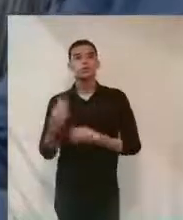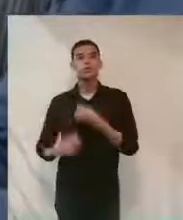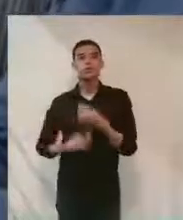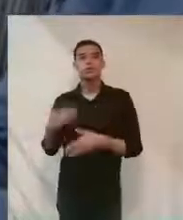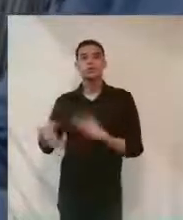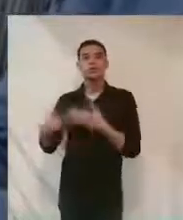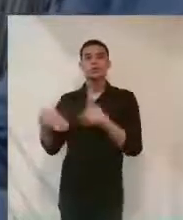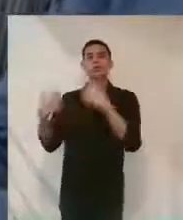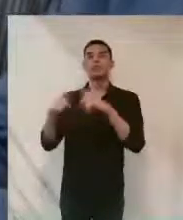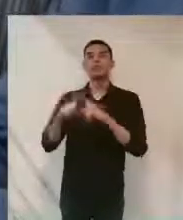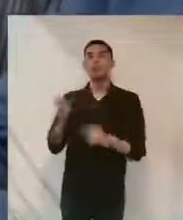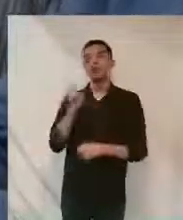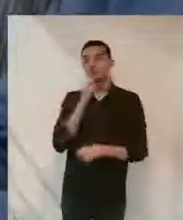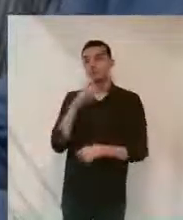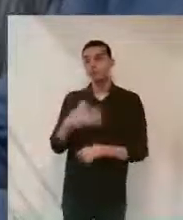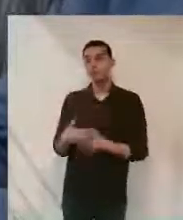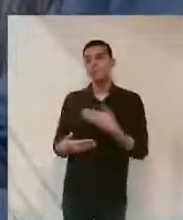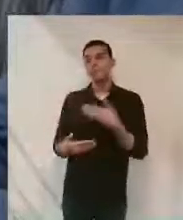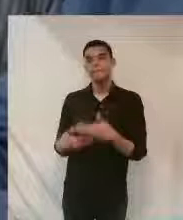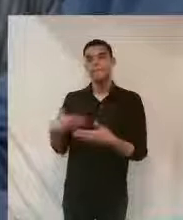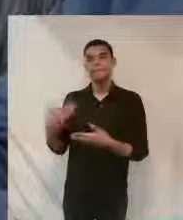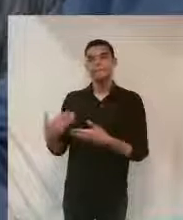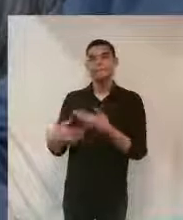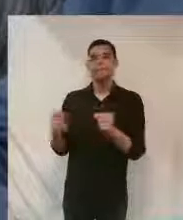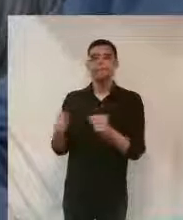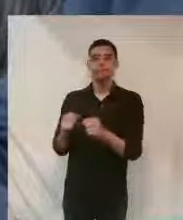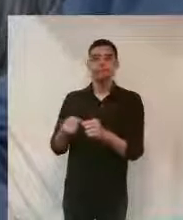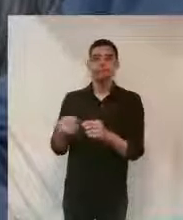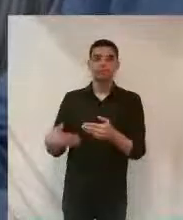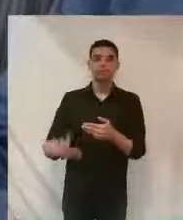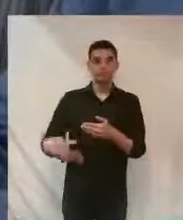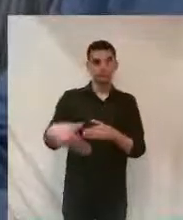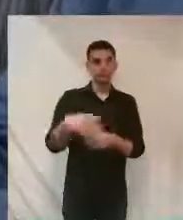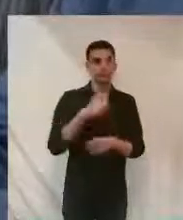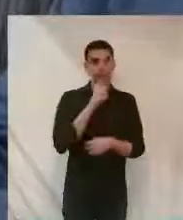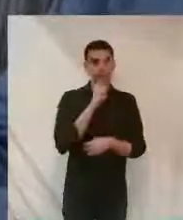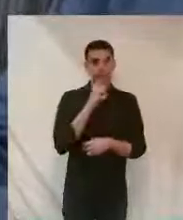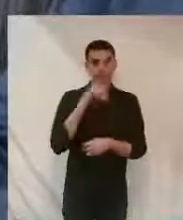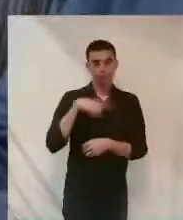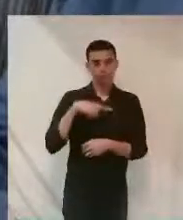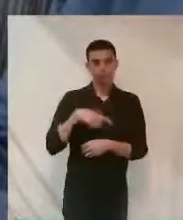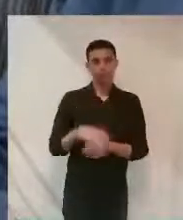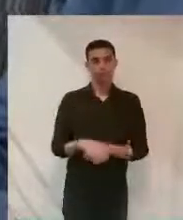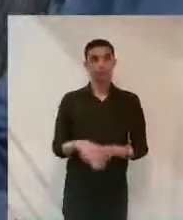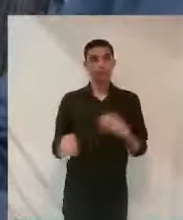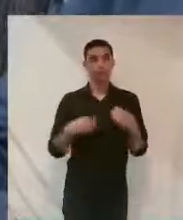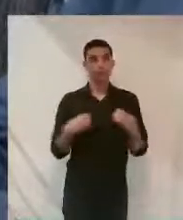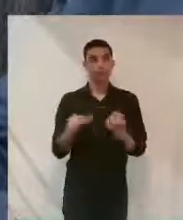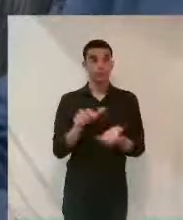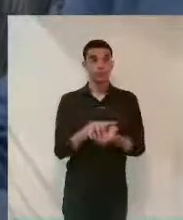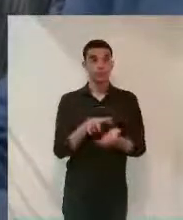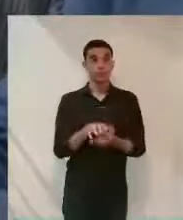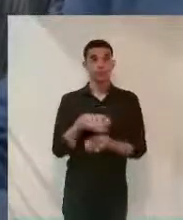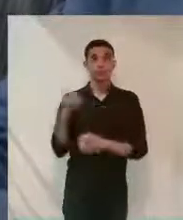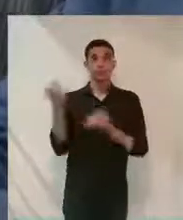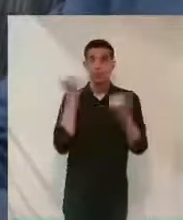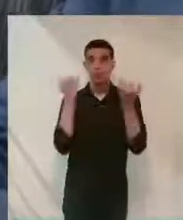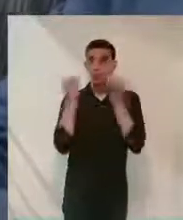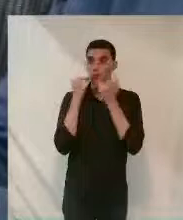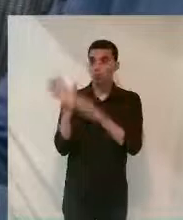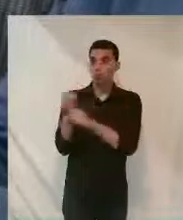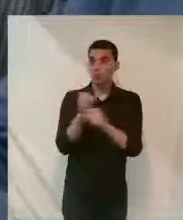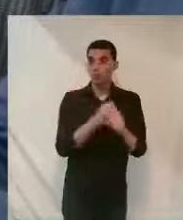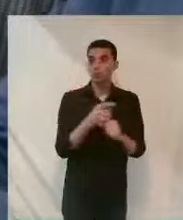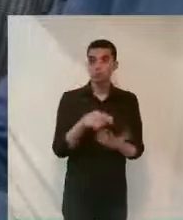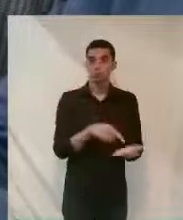tem muito ainda a ser construído. Tá? E eu acho que o Pernambuco, com os dados que foram